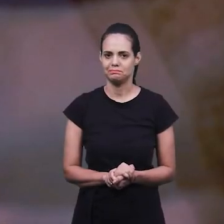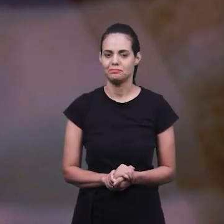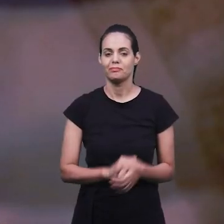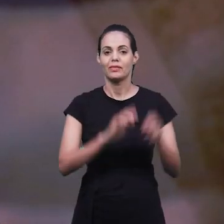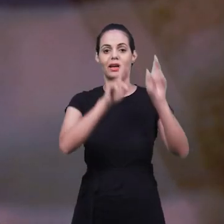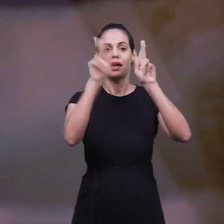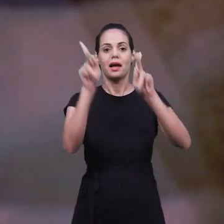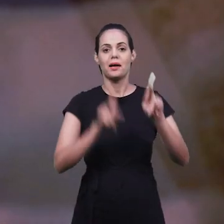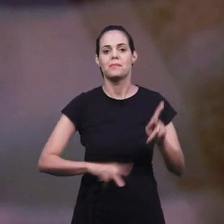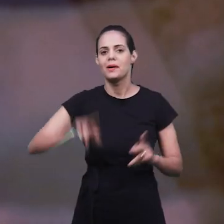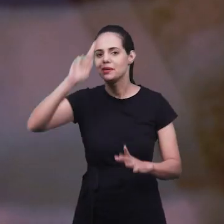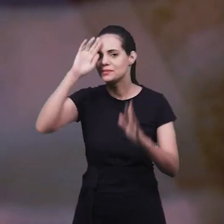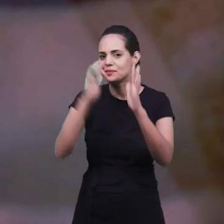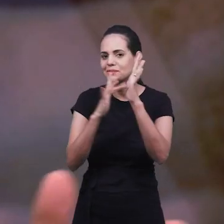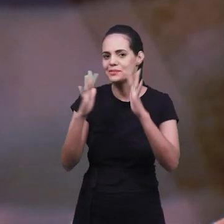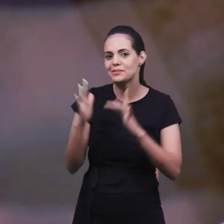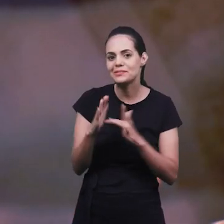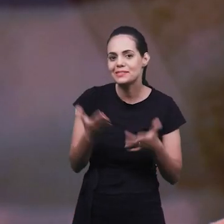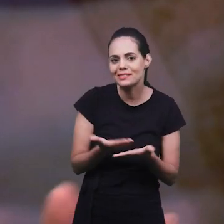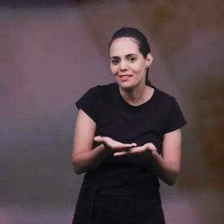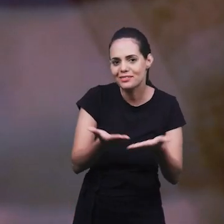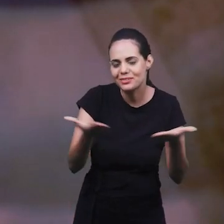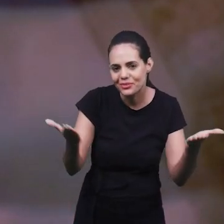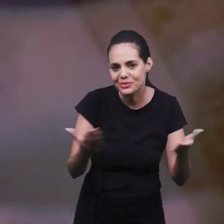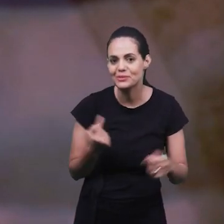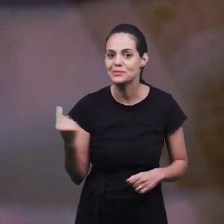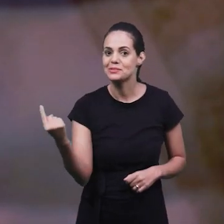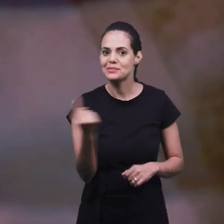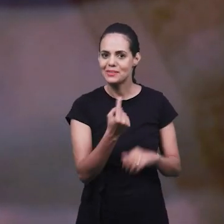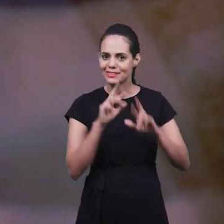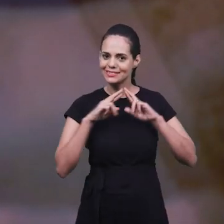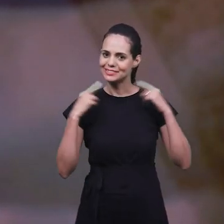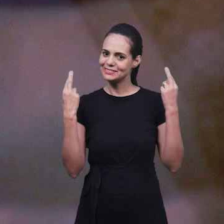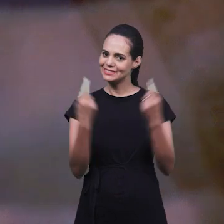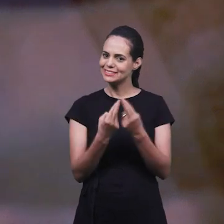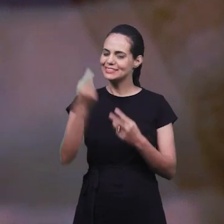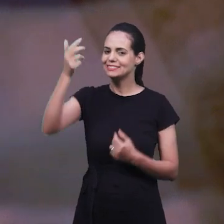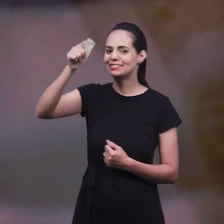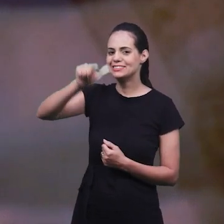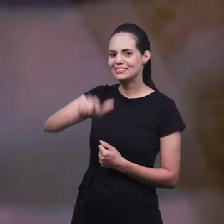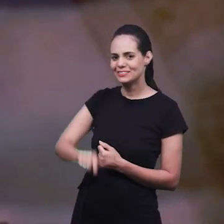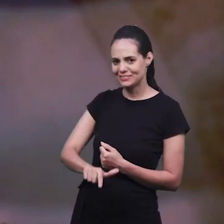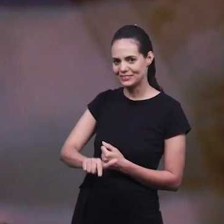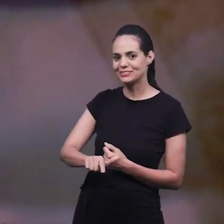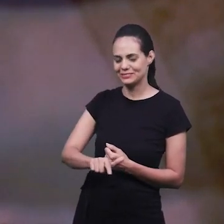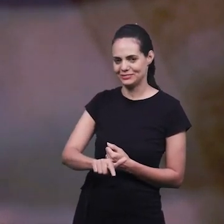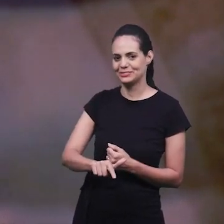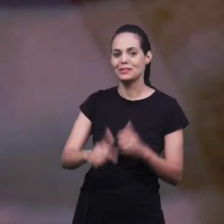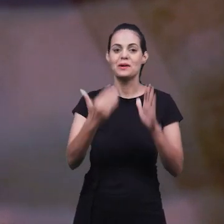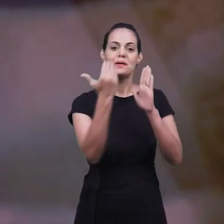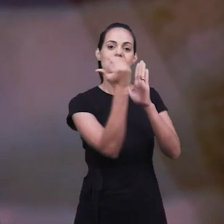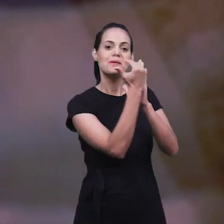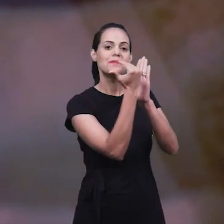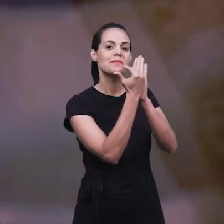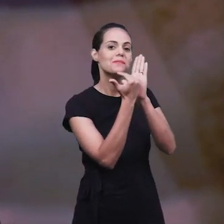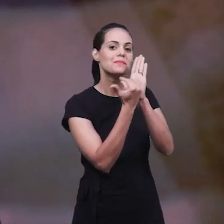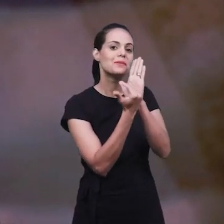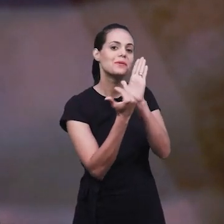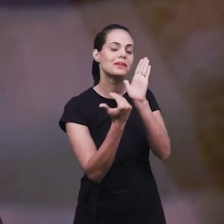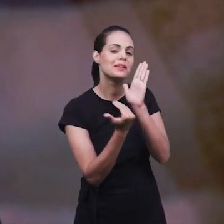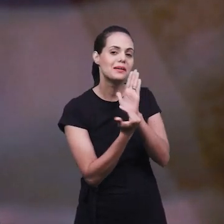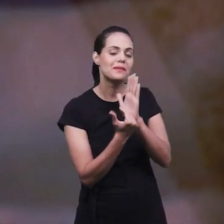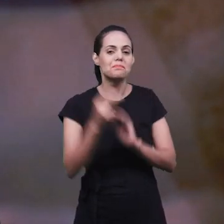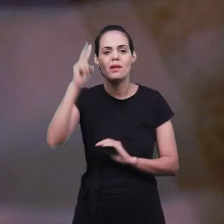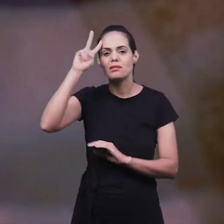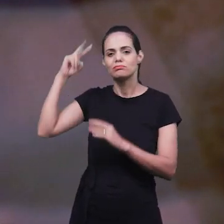A paz do Senhor a todos. Estamos reunidos aqui mais uma vez para o programa